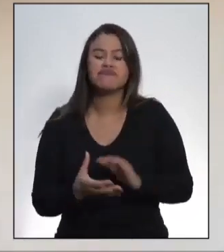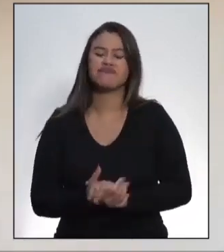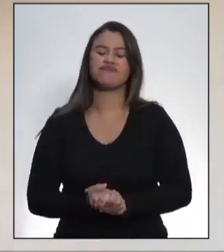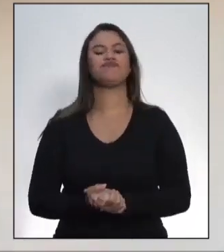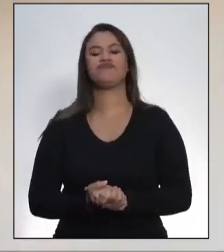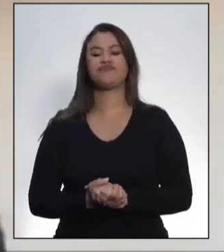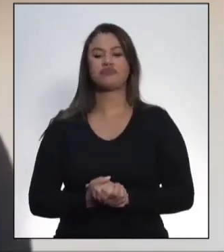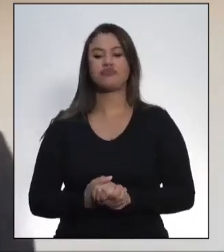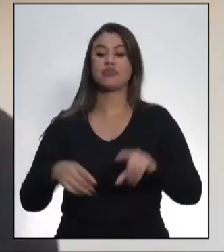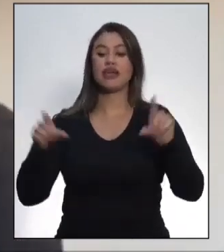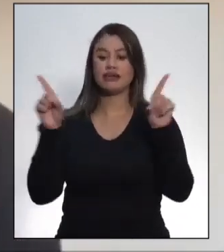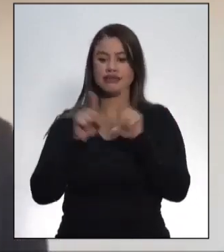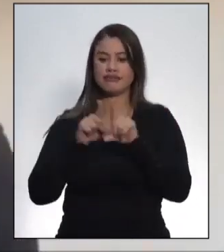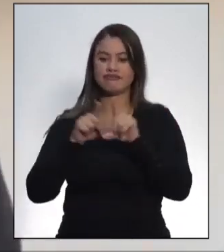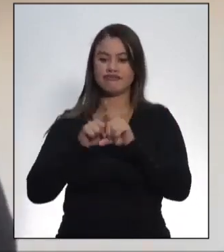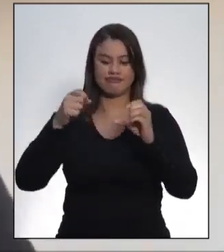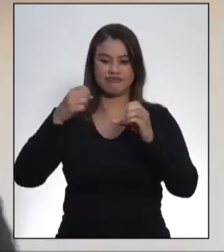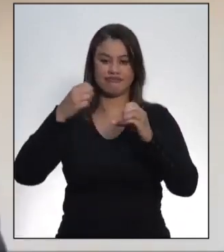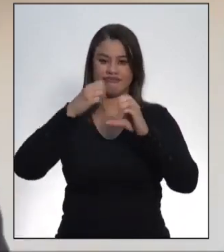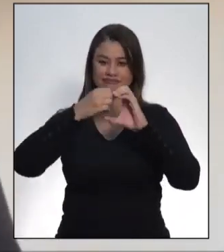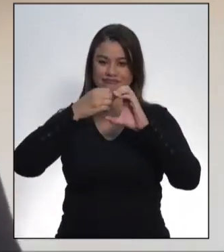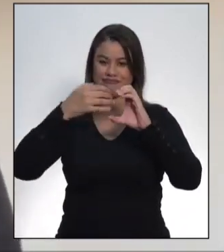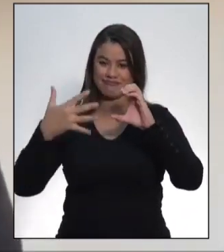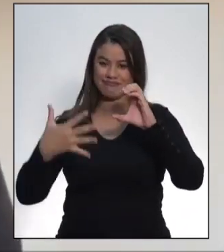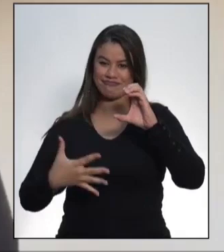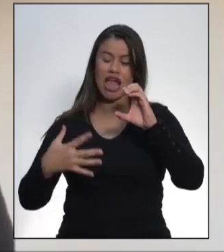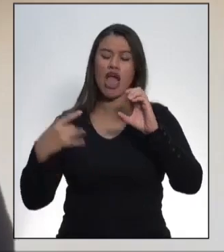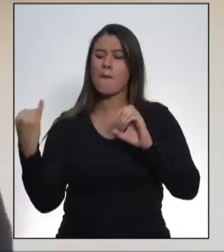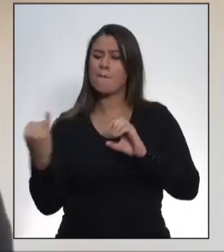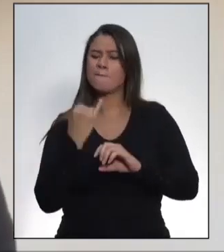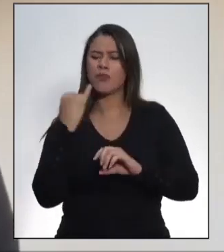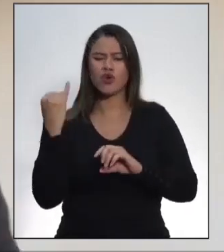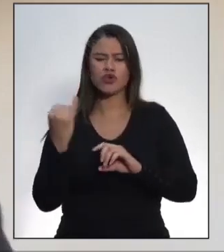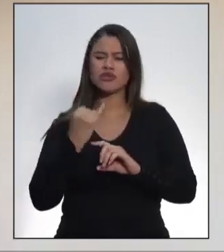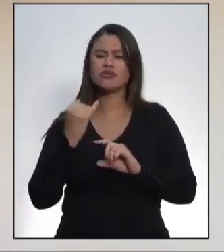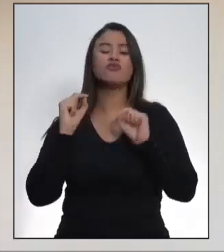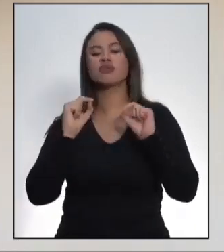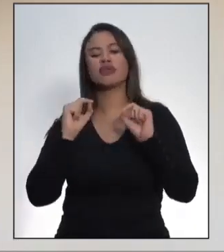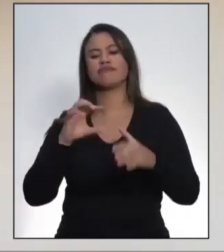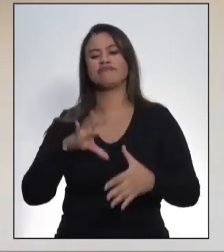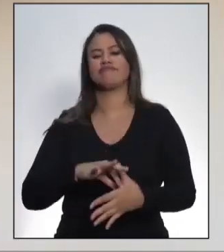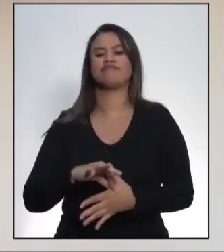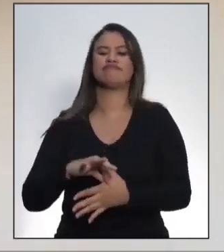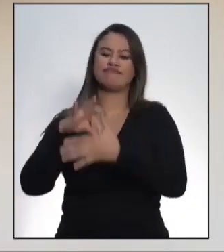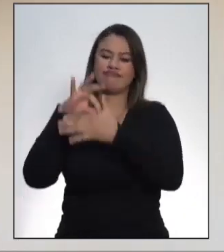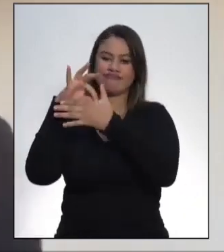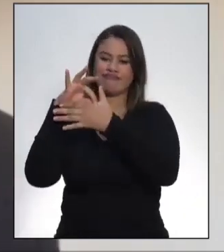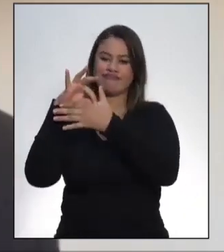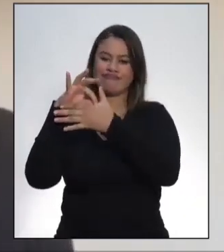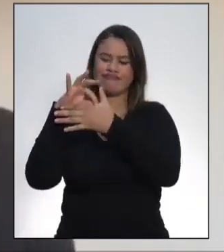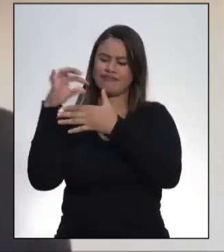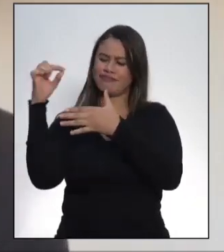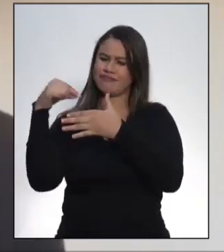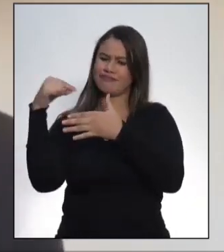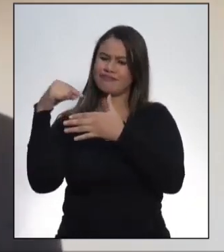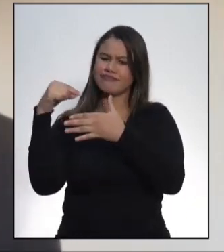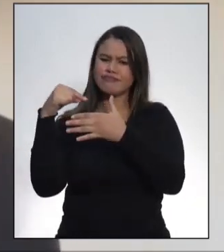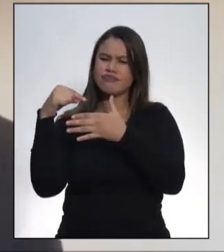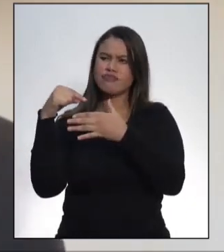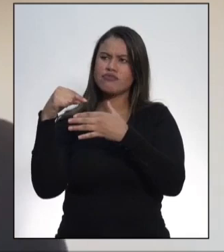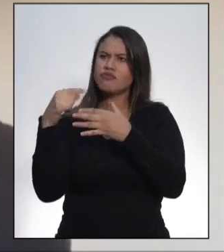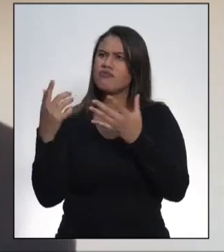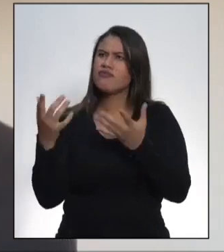e uma outra provocação muito importante sobre empreendedorismo é liderança. E todo mundo aqui já